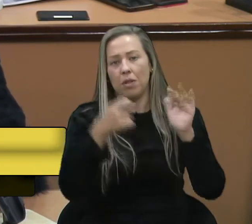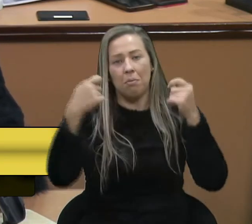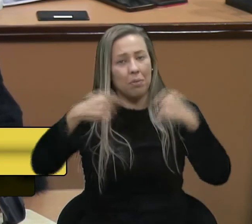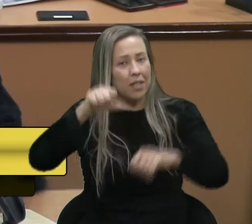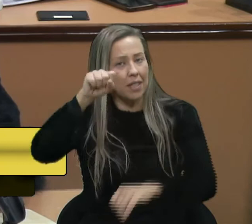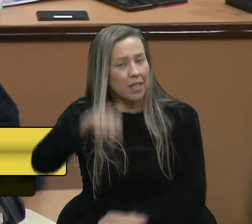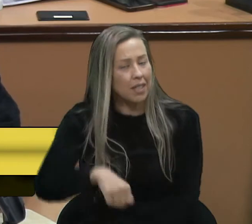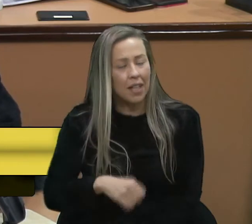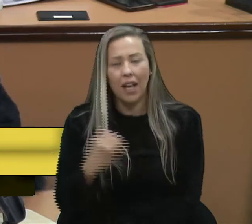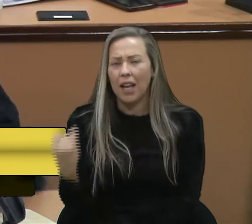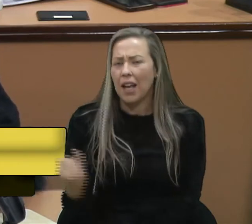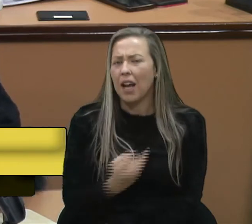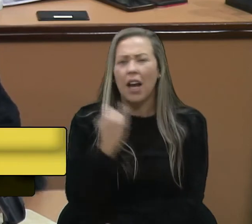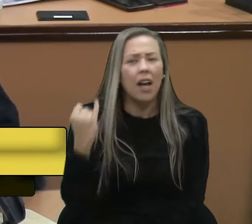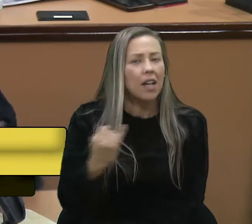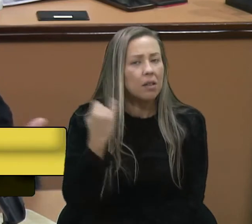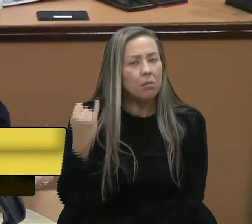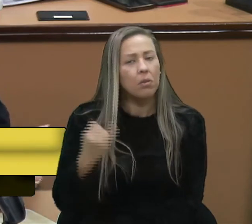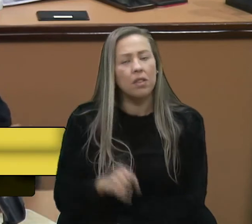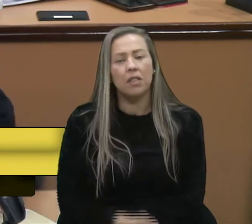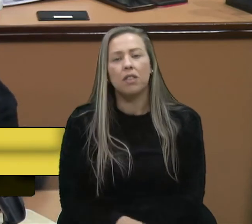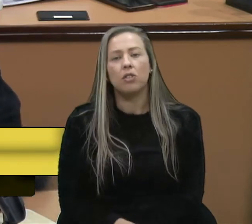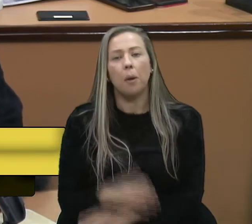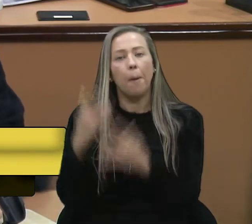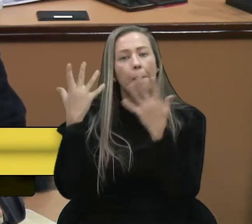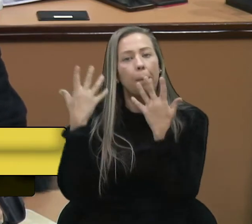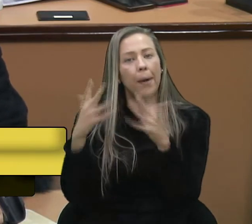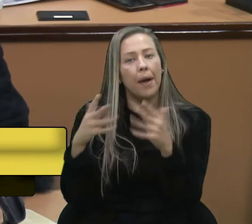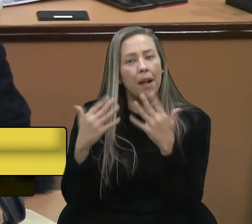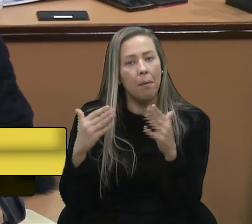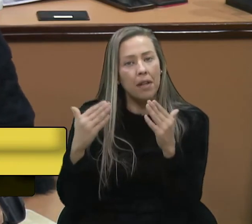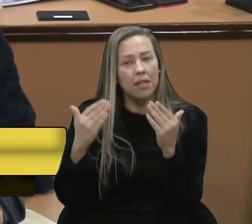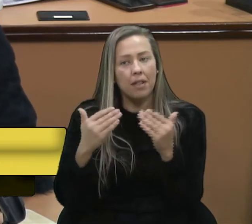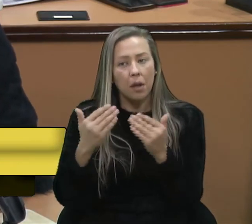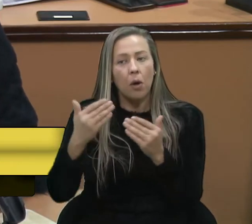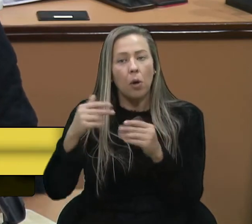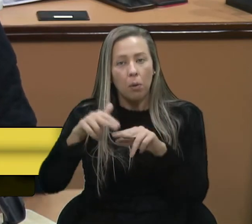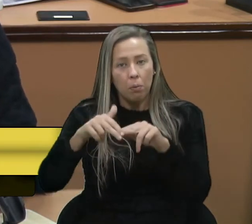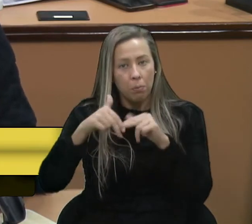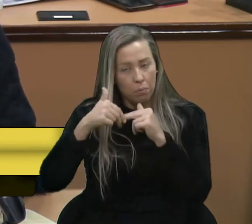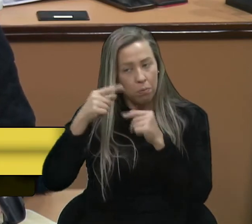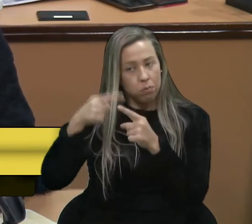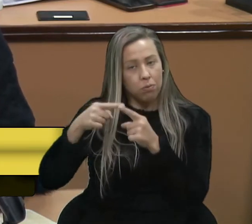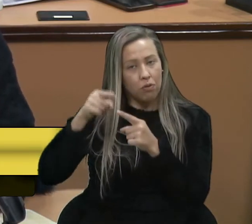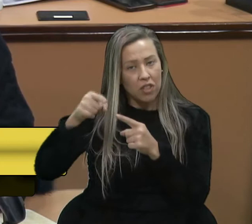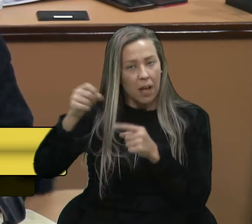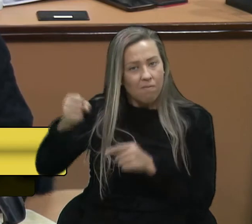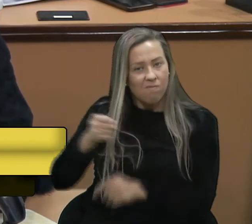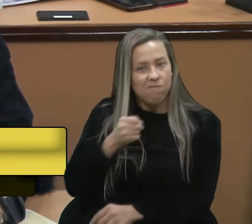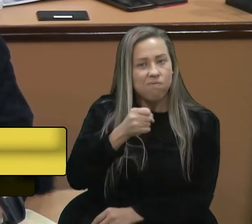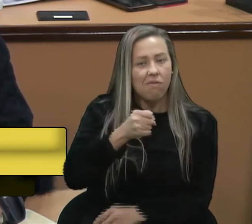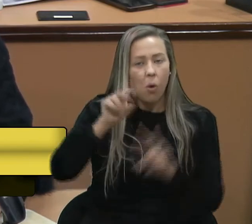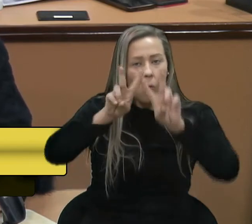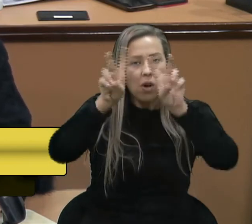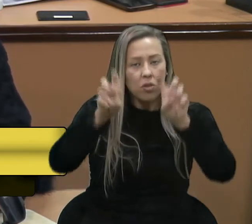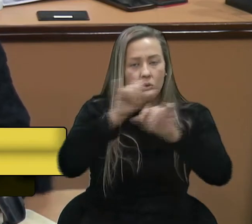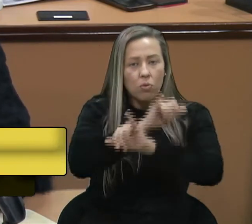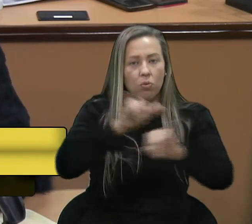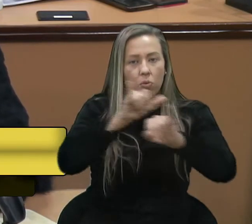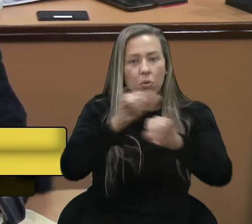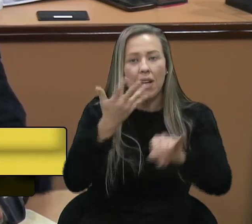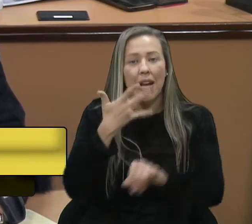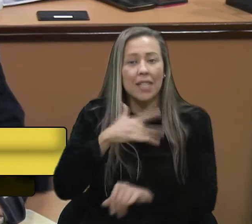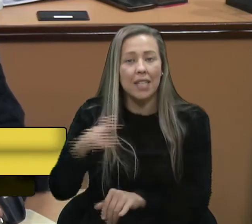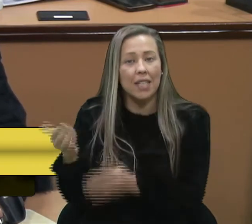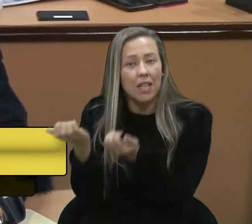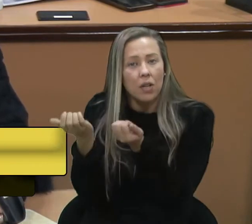é de fundamental importância, né? E lhe parabenizo pela frente parlamentar em defesa das crianças e dos adolescentes, onde a gente vem